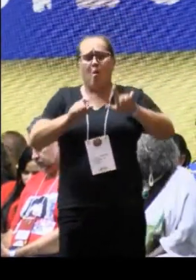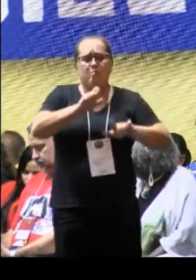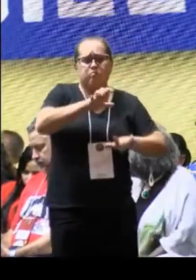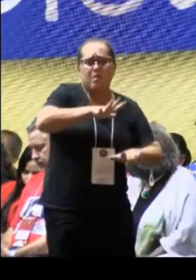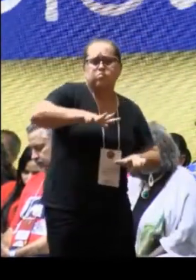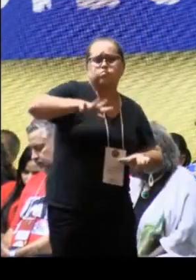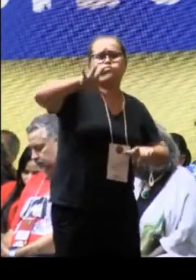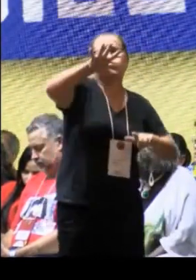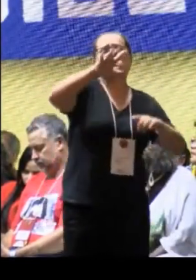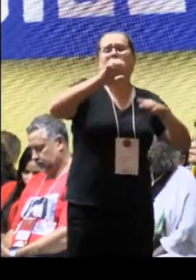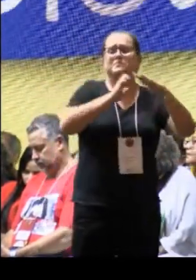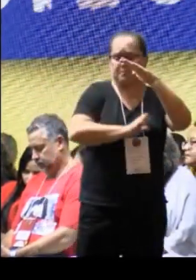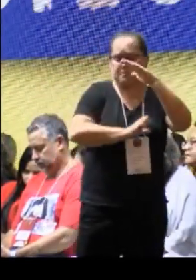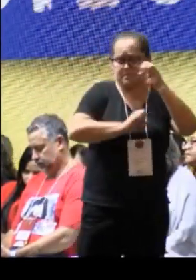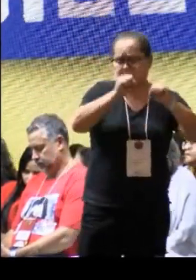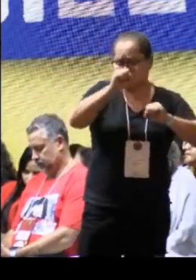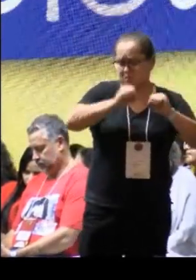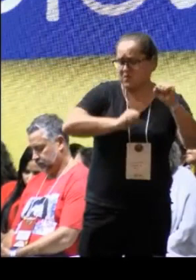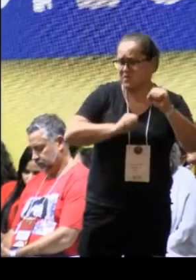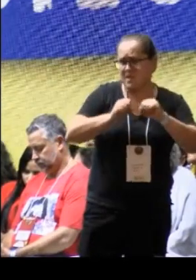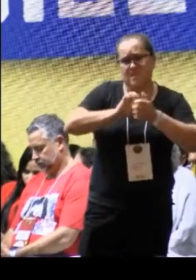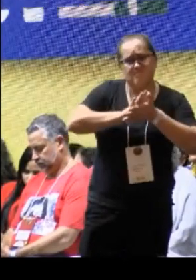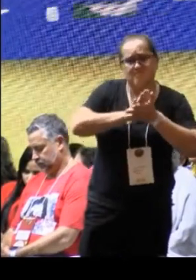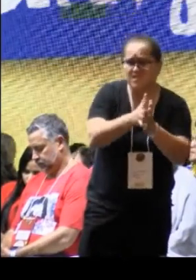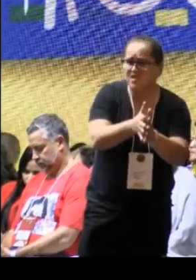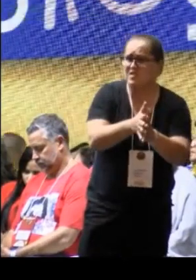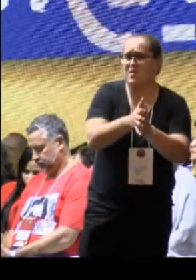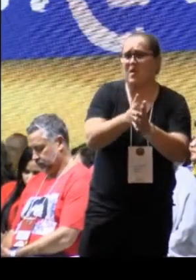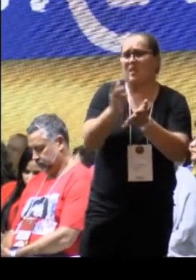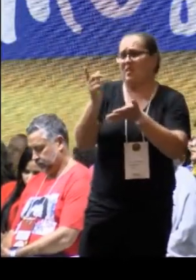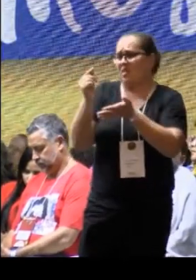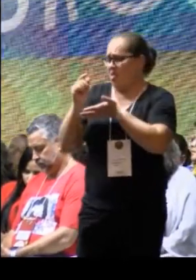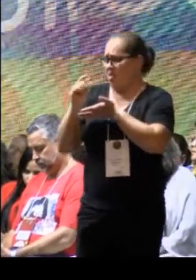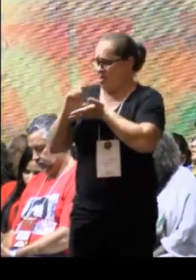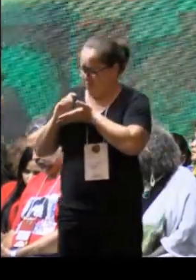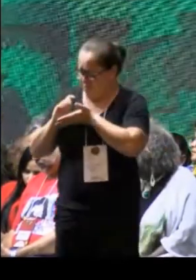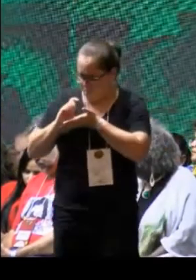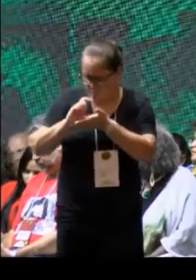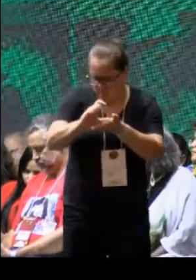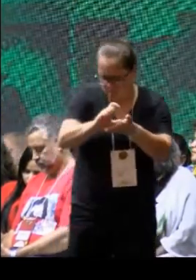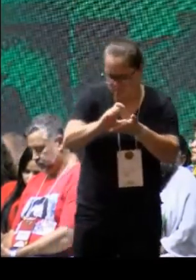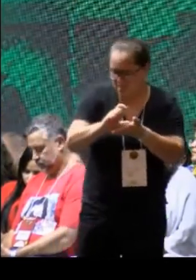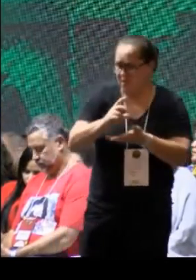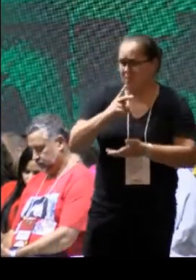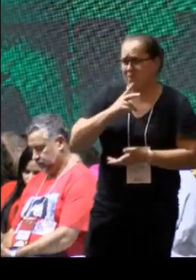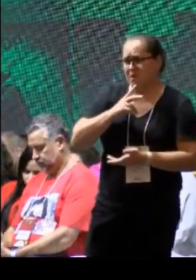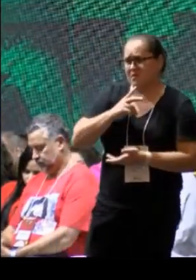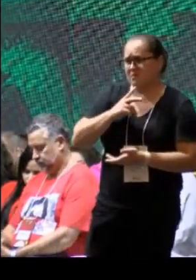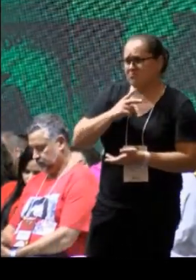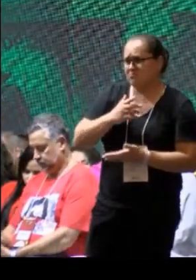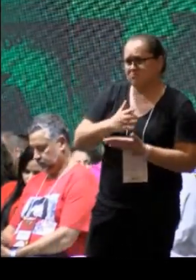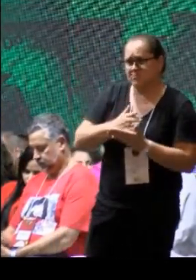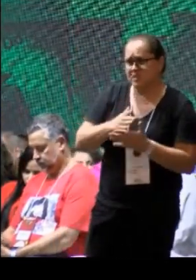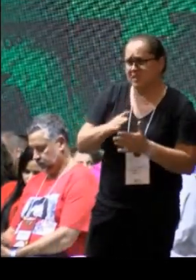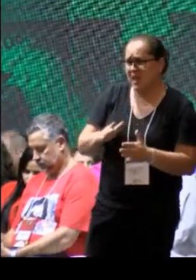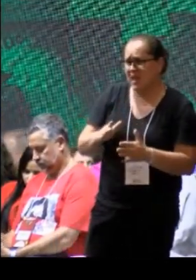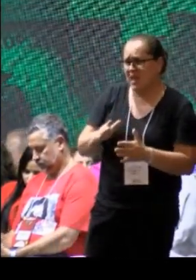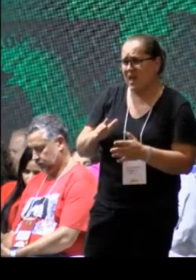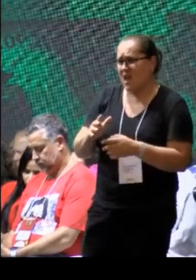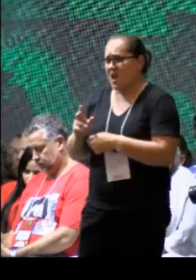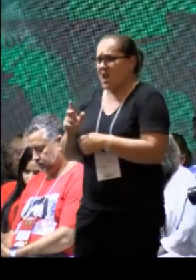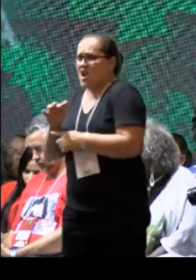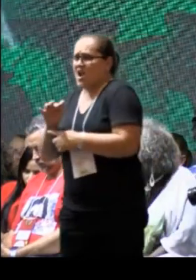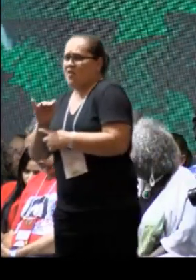da indústria destruídos. O investimento público e privado inexistente. O roubo fiscal